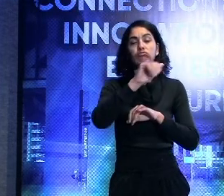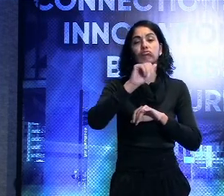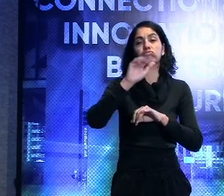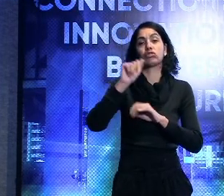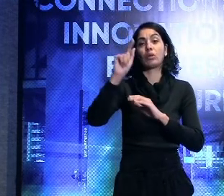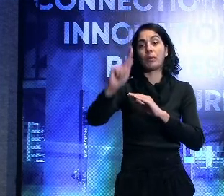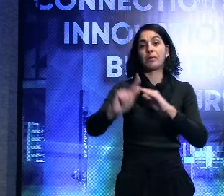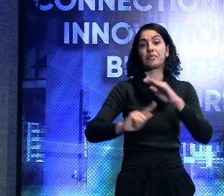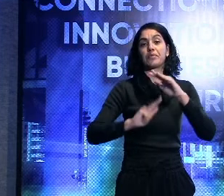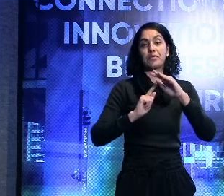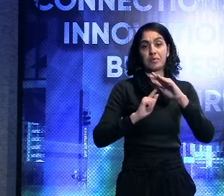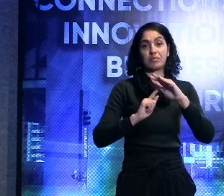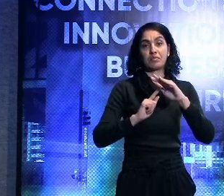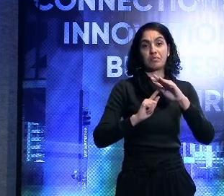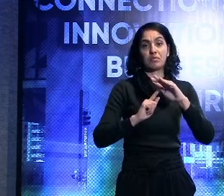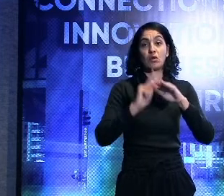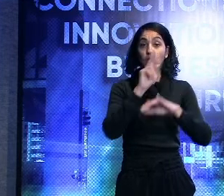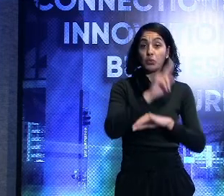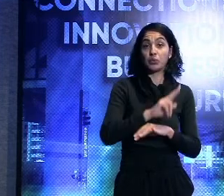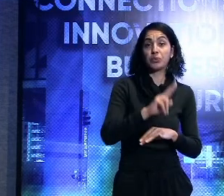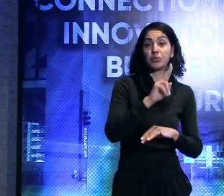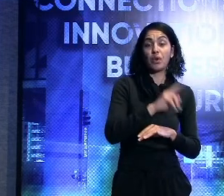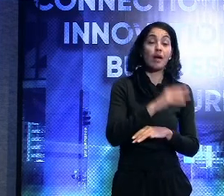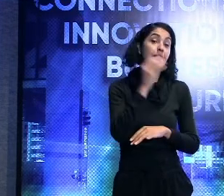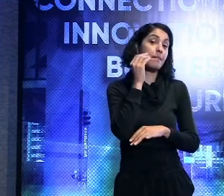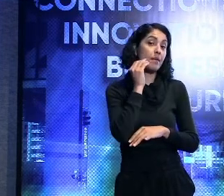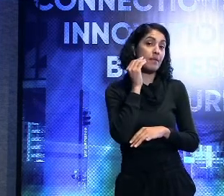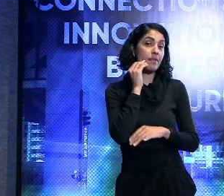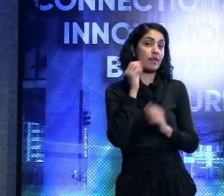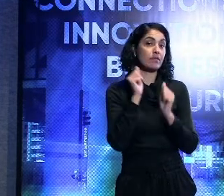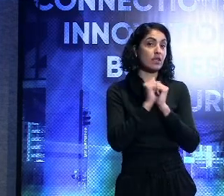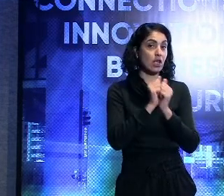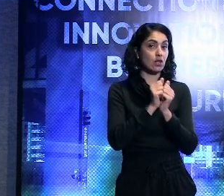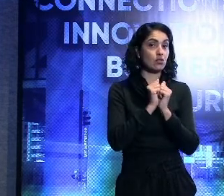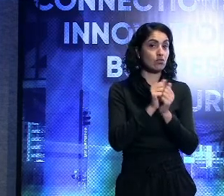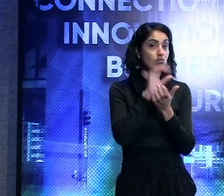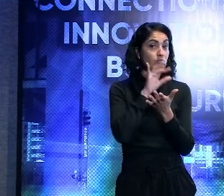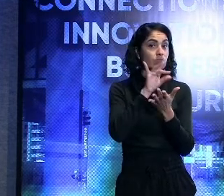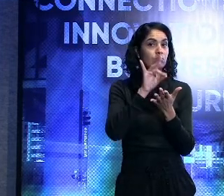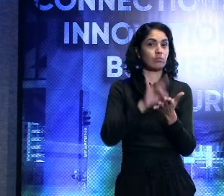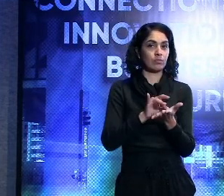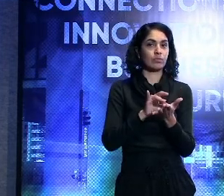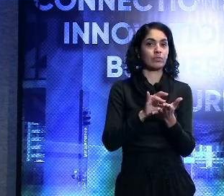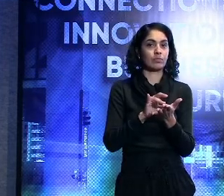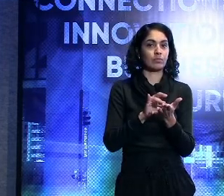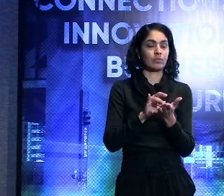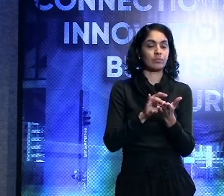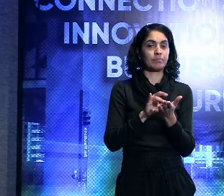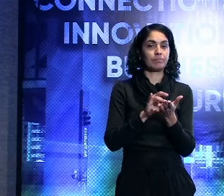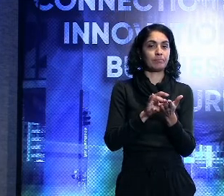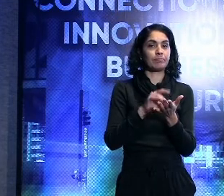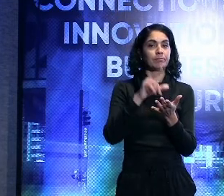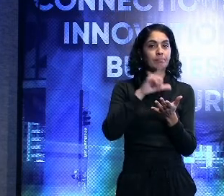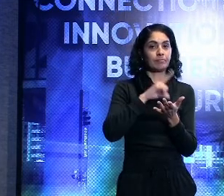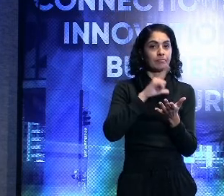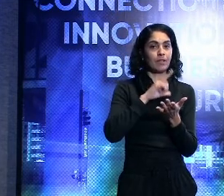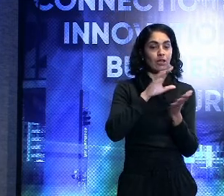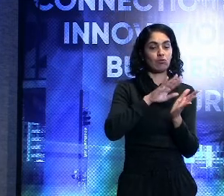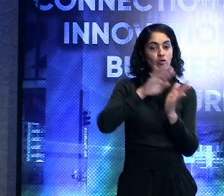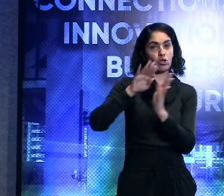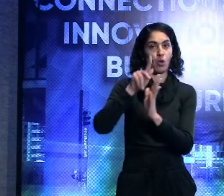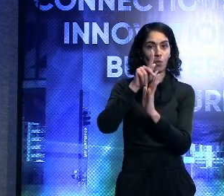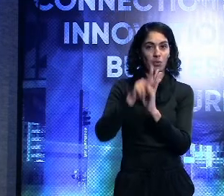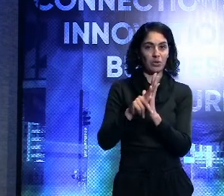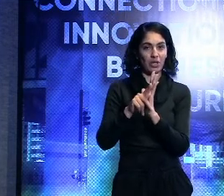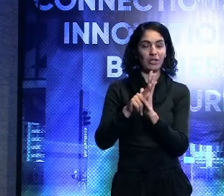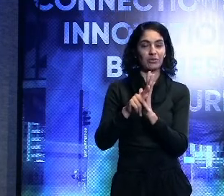cliente, chamar um consumidor para testar isso com a gente oficialmente. A gente tirou tudo isso em um piloto. E, se eu for